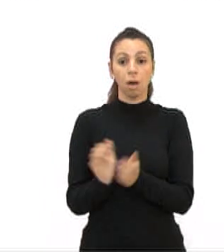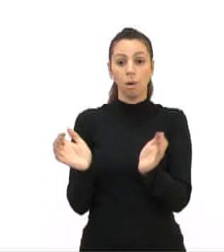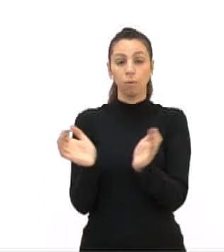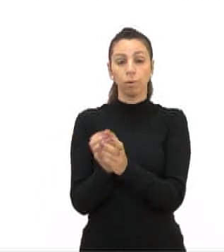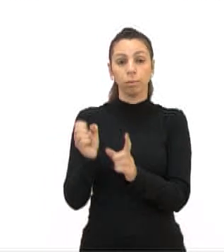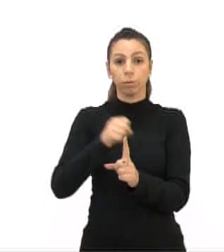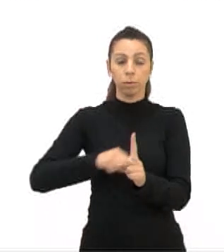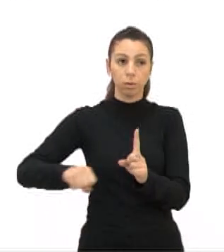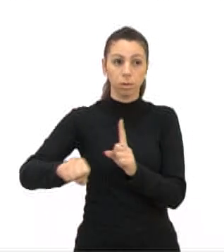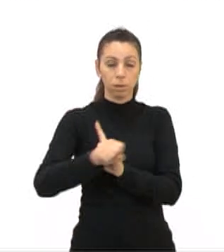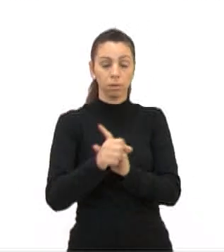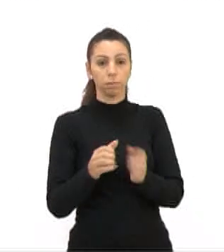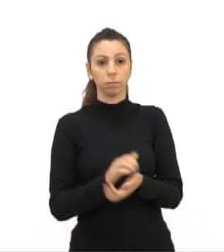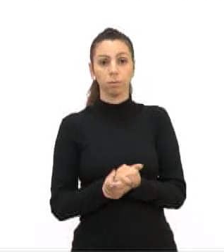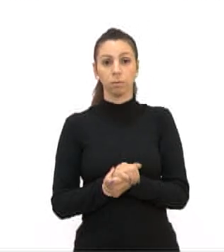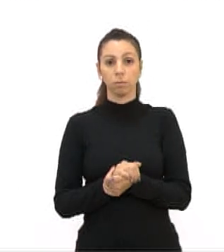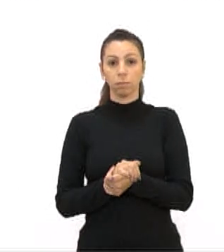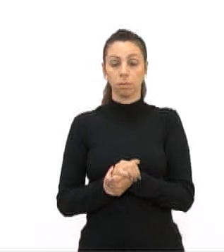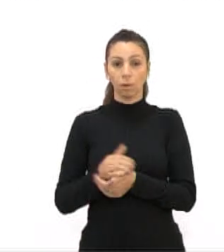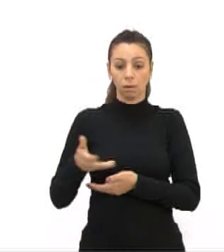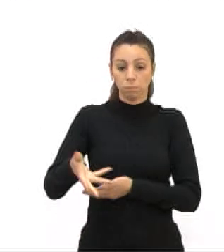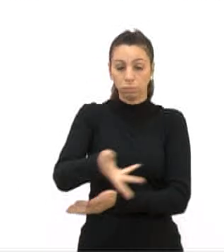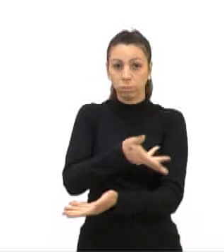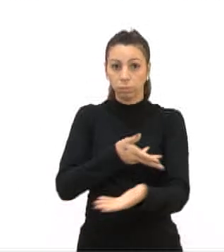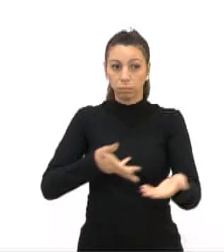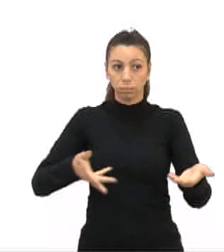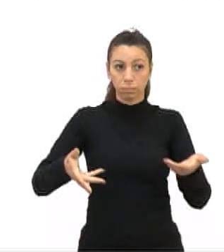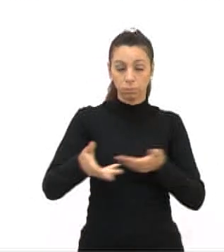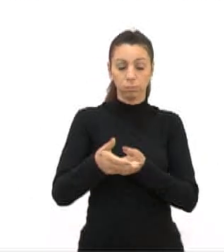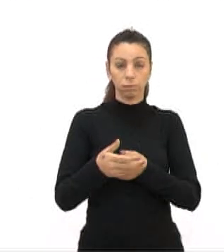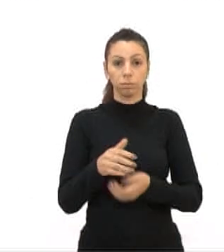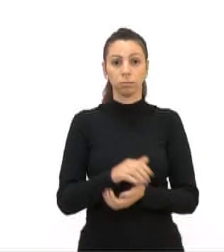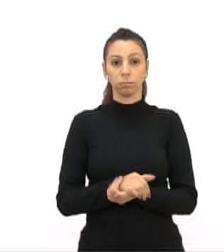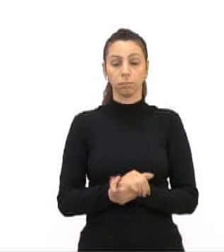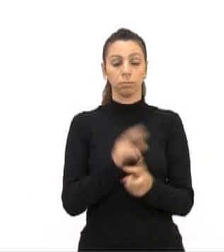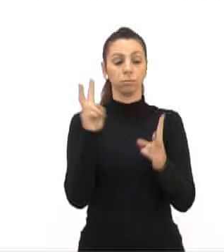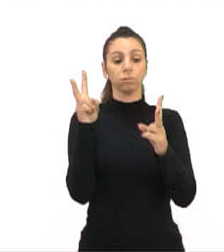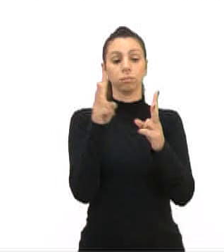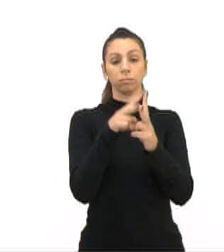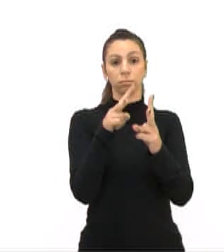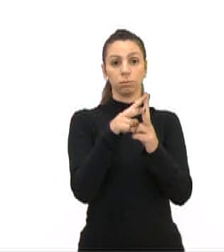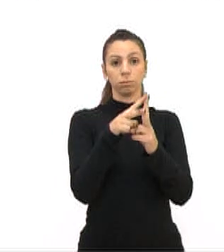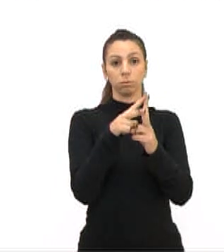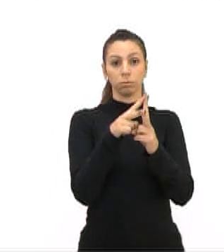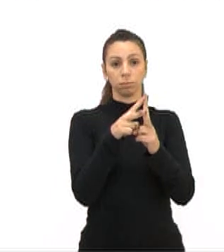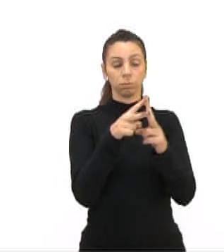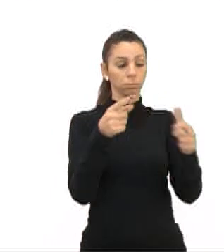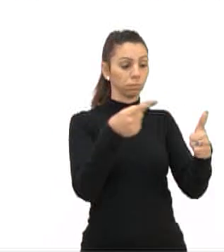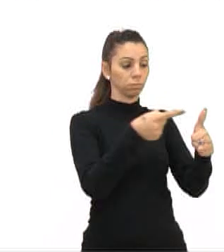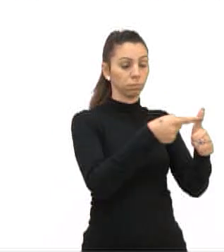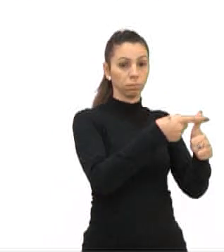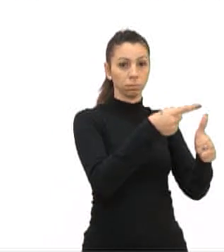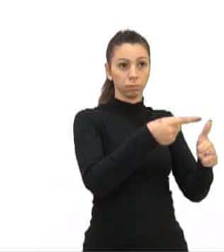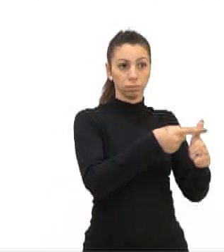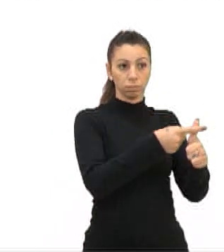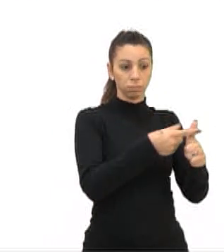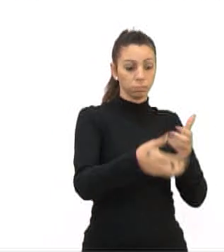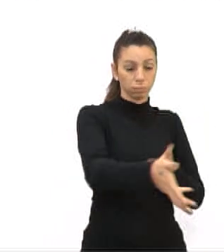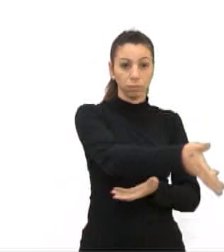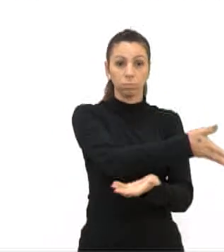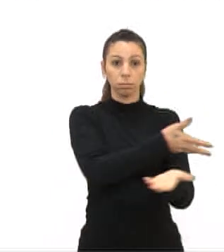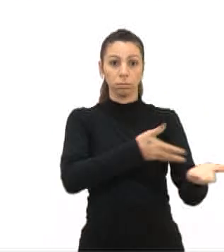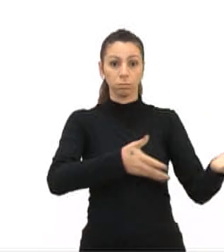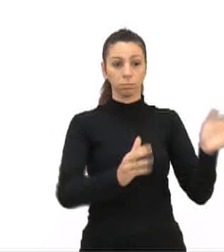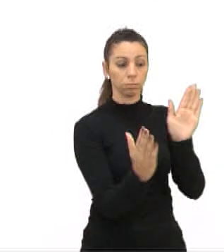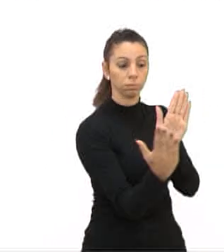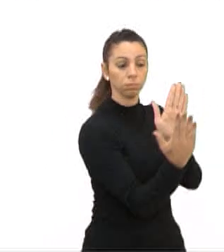O processo de socialização acontece em 2 níveis. Tá? Primário, interações face a